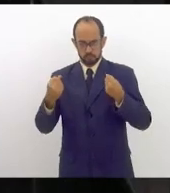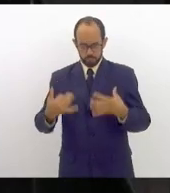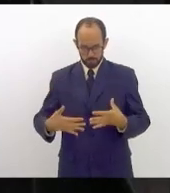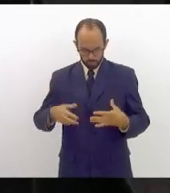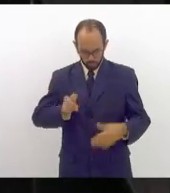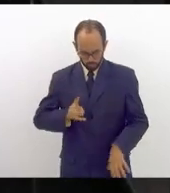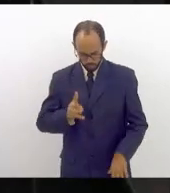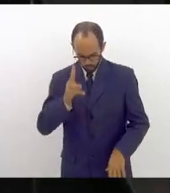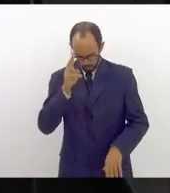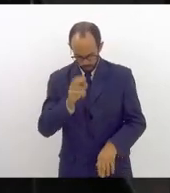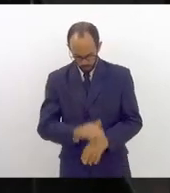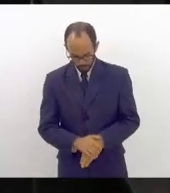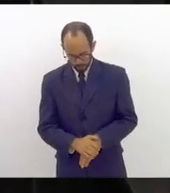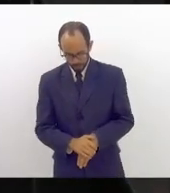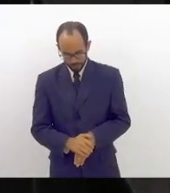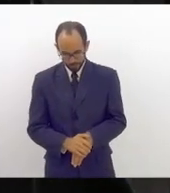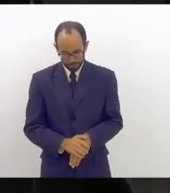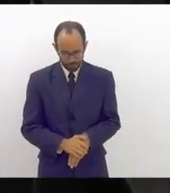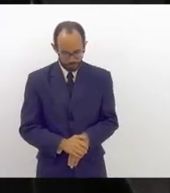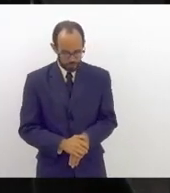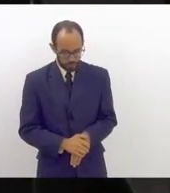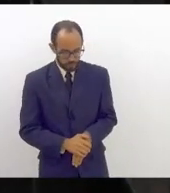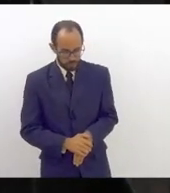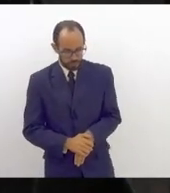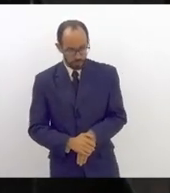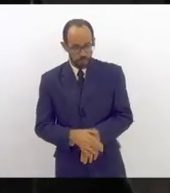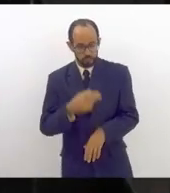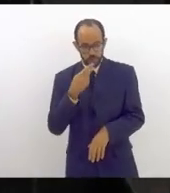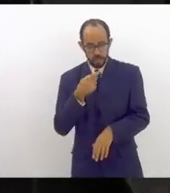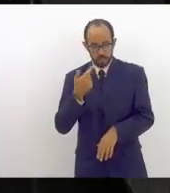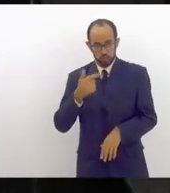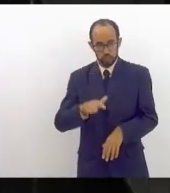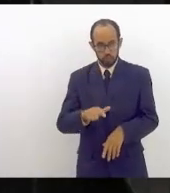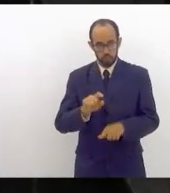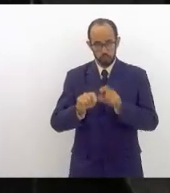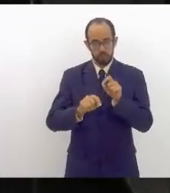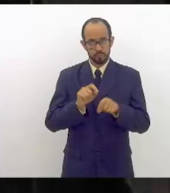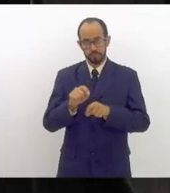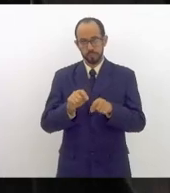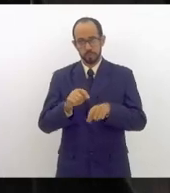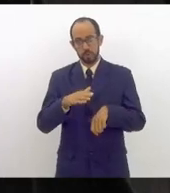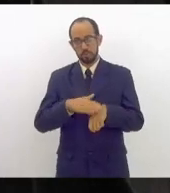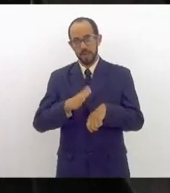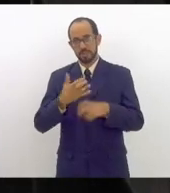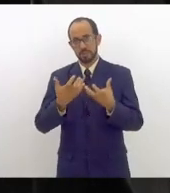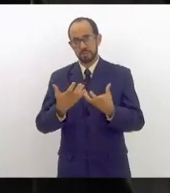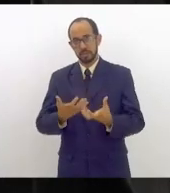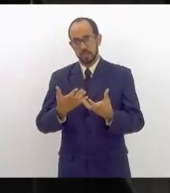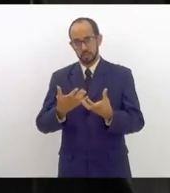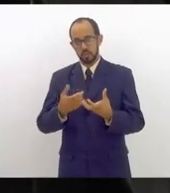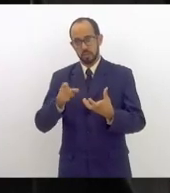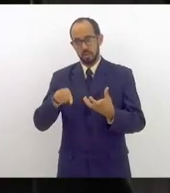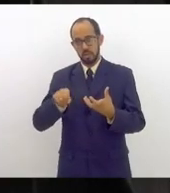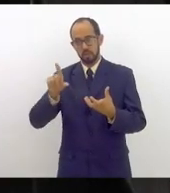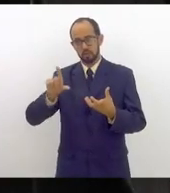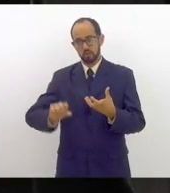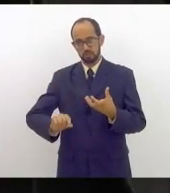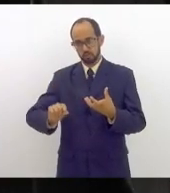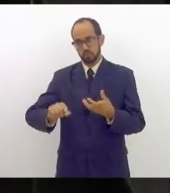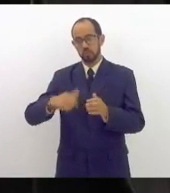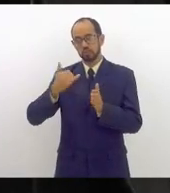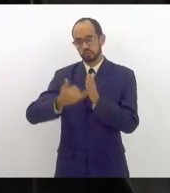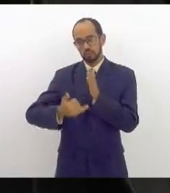continuar. Volto a dizer e reafirmar, o que eu mais quero é reduzir as